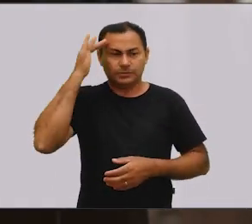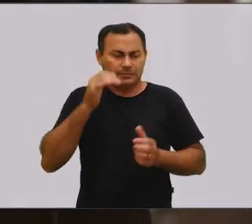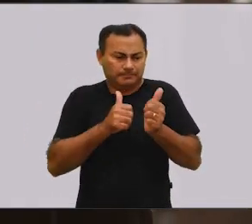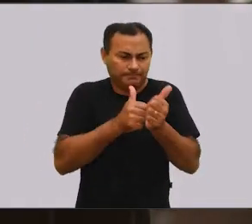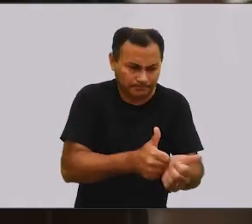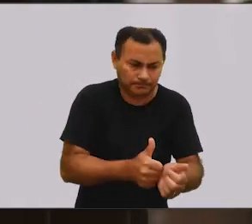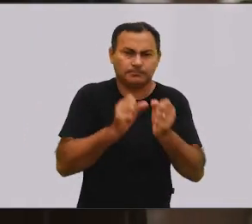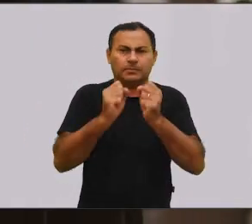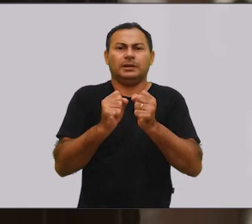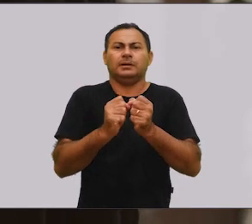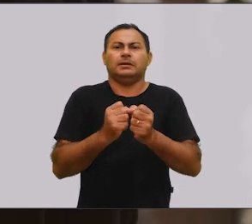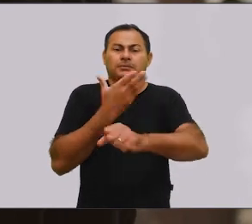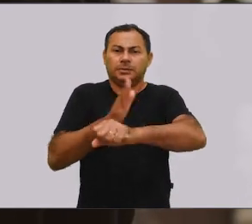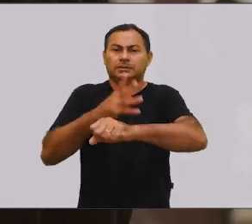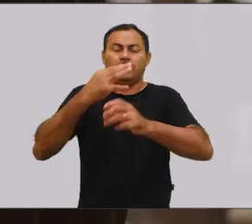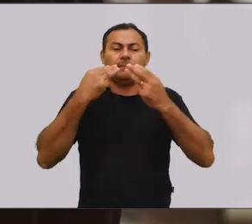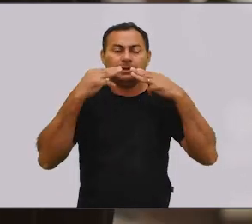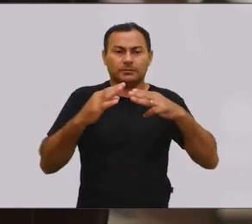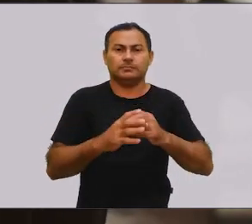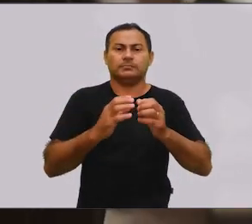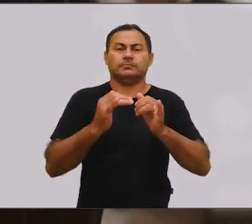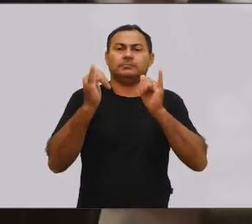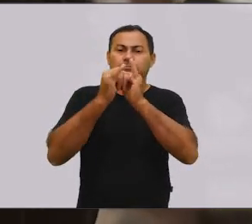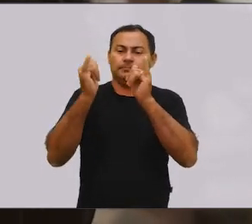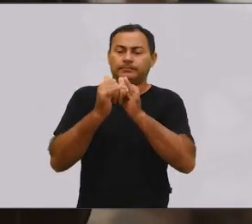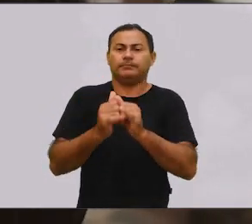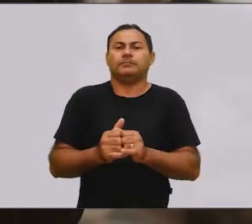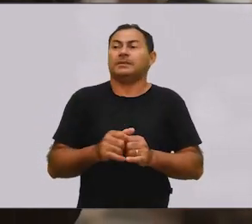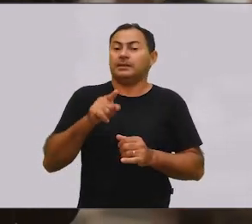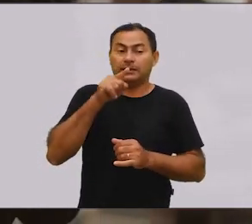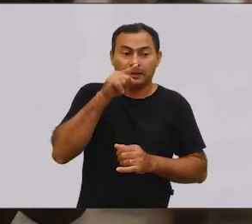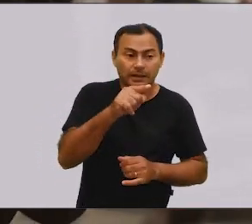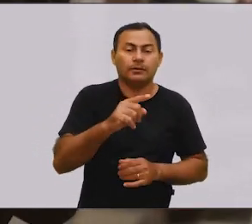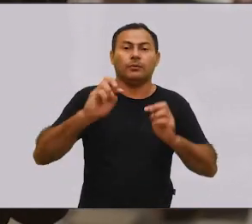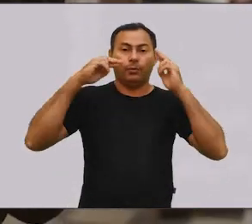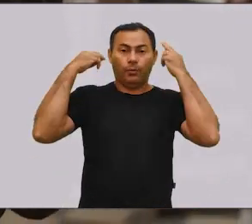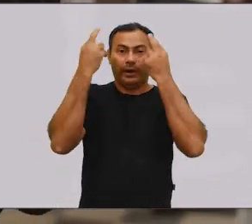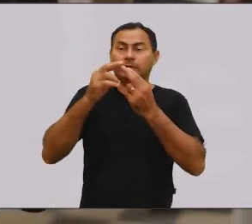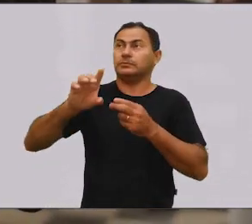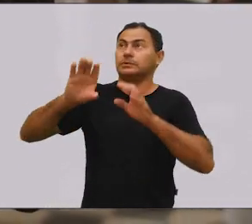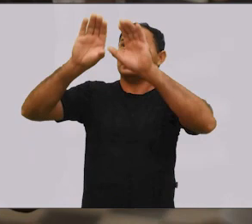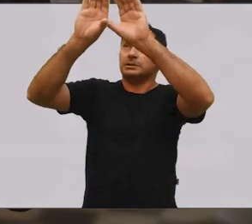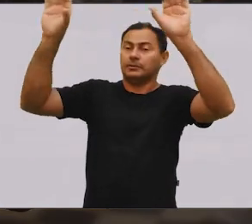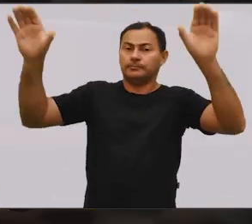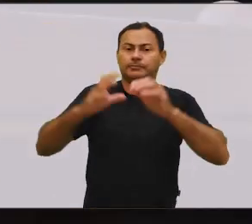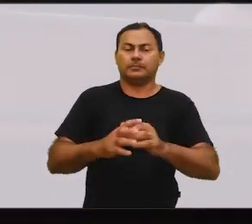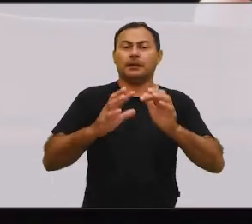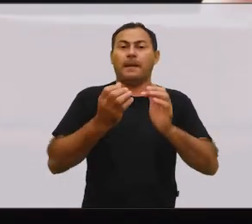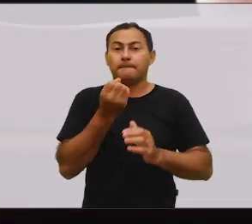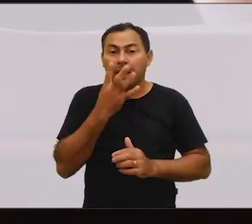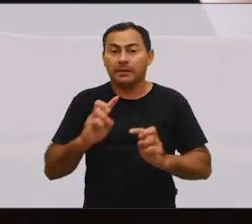são perseguidos quando exercem o seu ministério da reconciliação, deles é o reino dos céus.